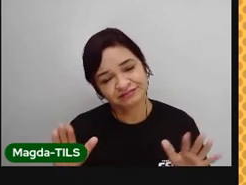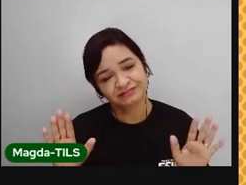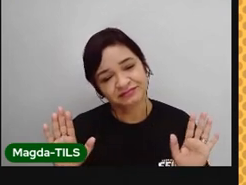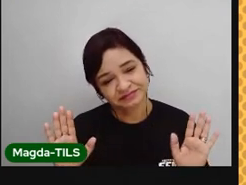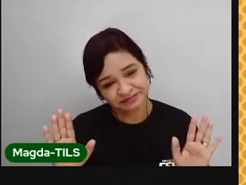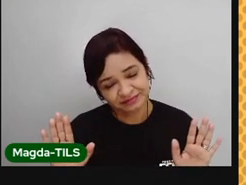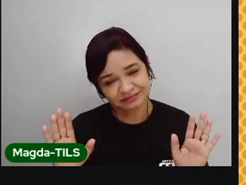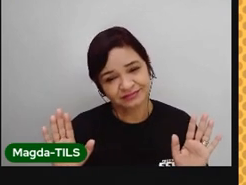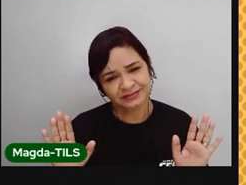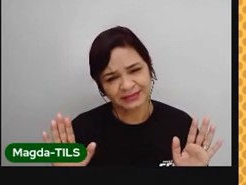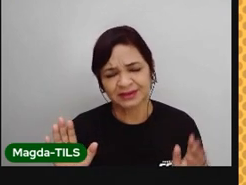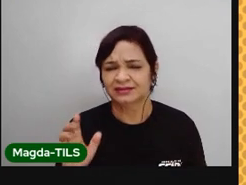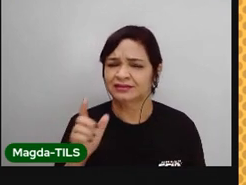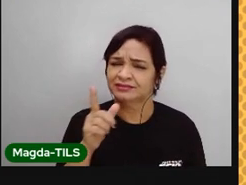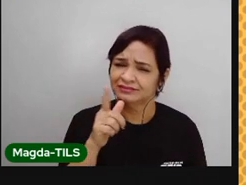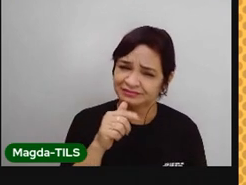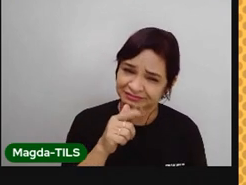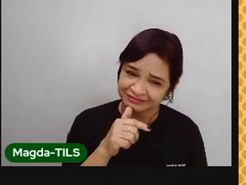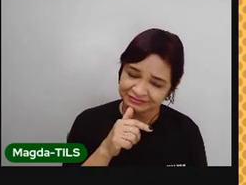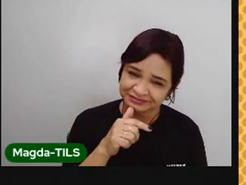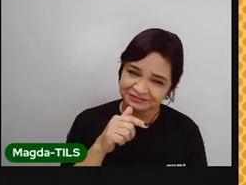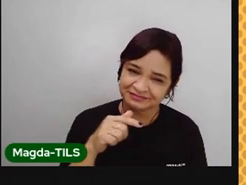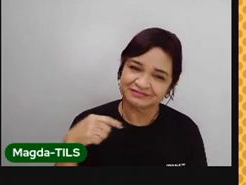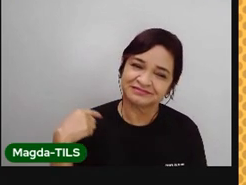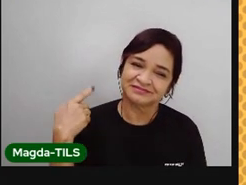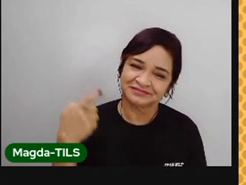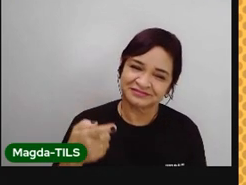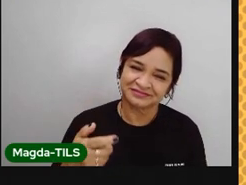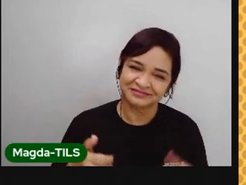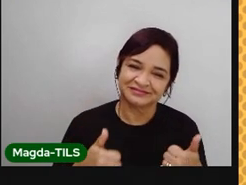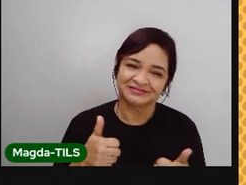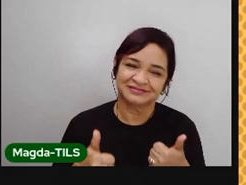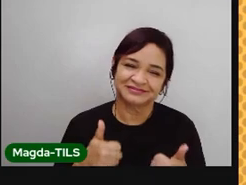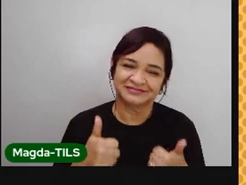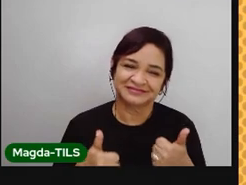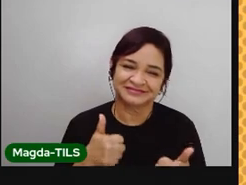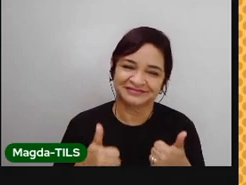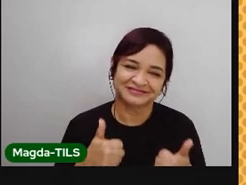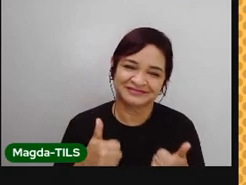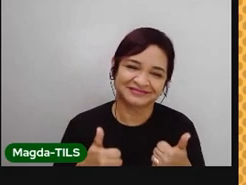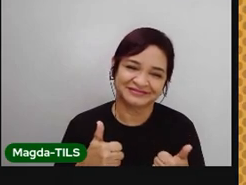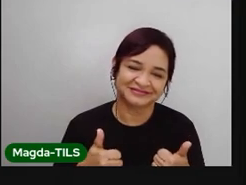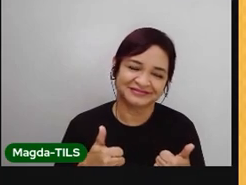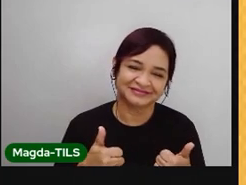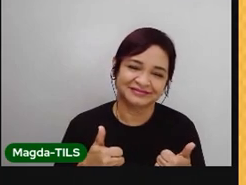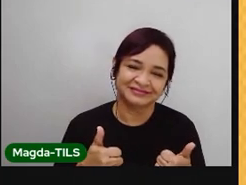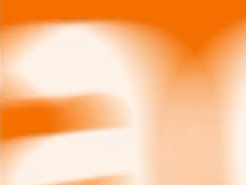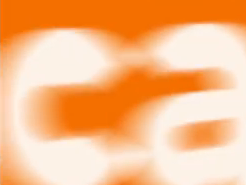descansar, tomar aquela água e daqui a pouquinho a gente está de volta, tá bom? Até daqui a pouco!